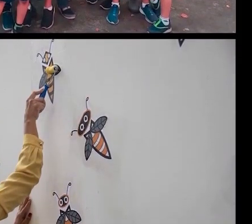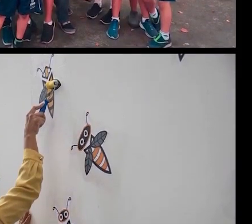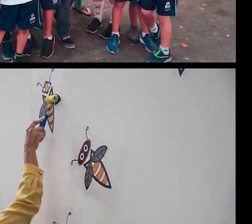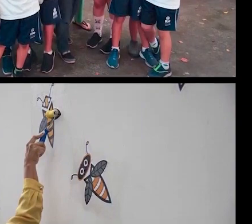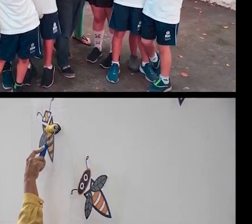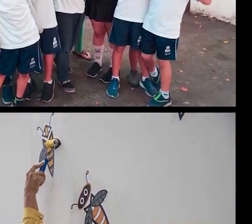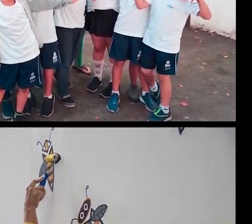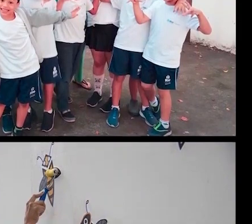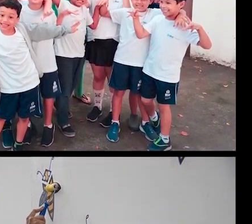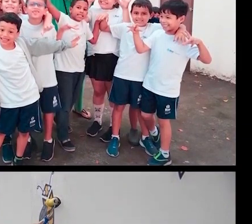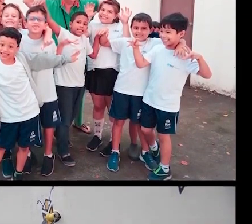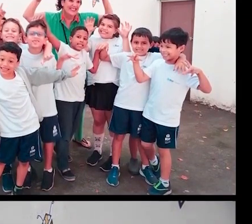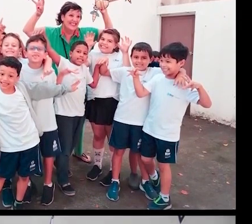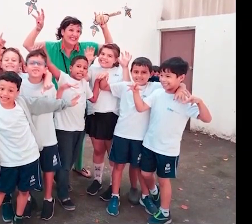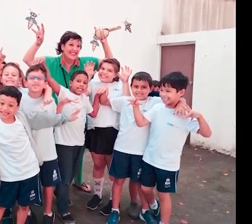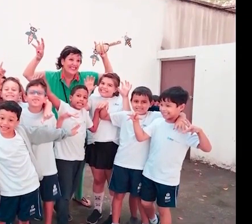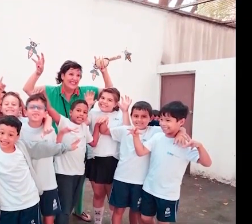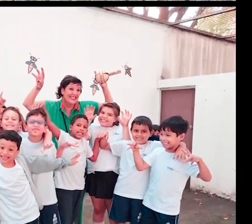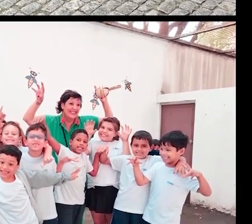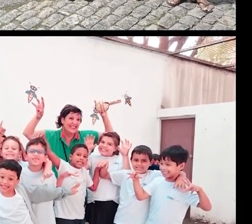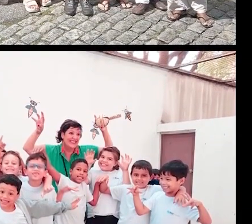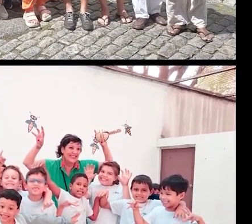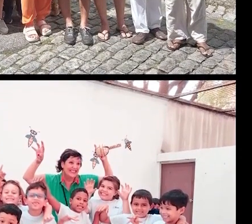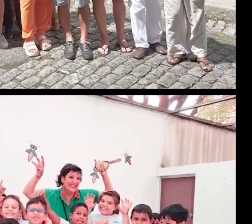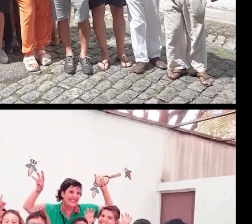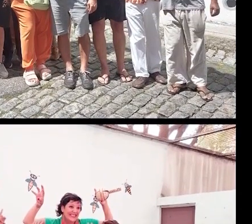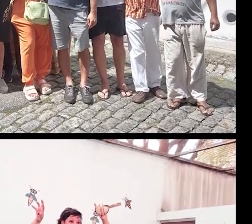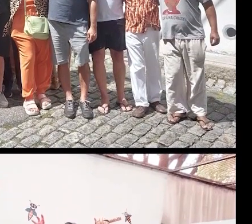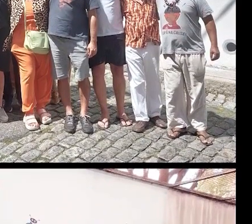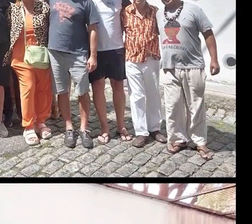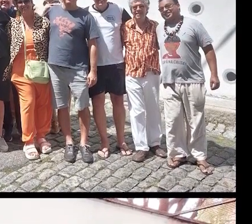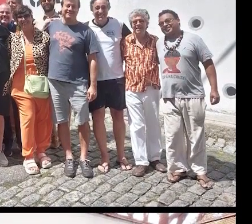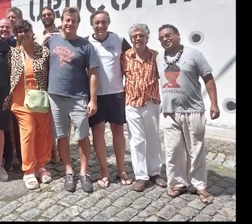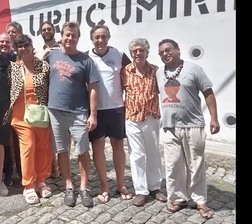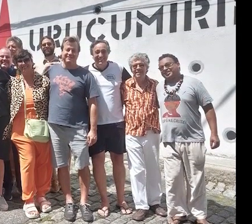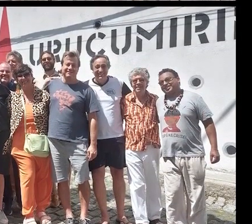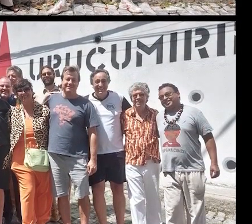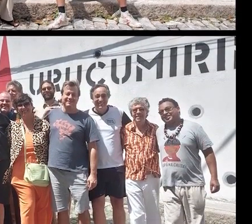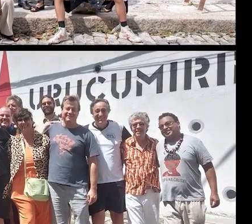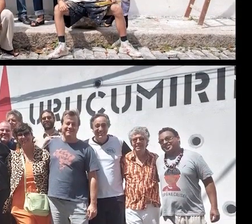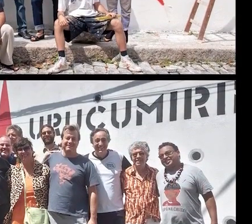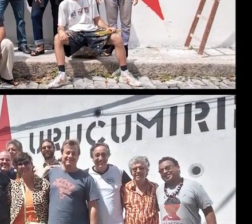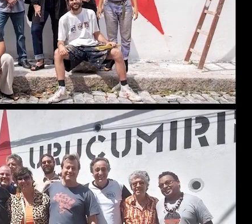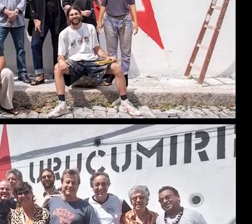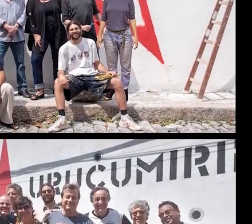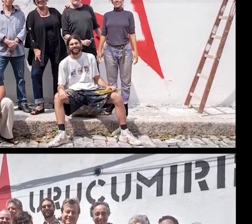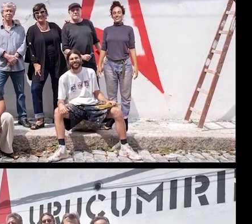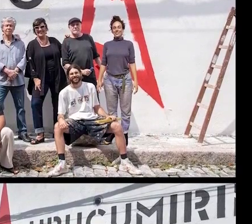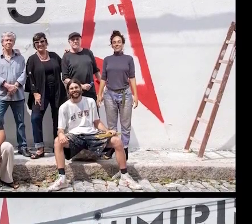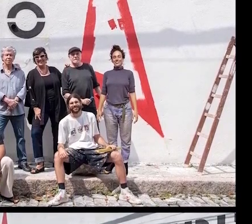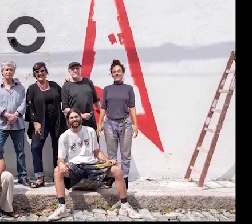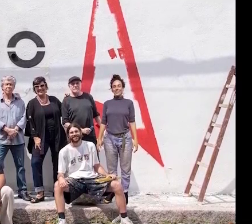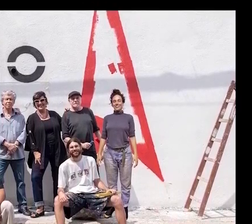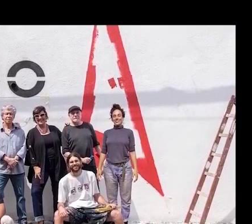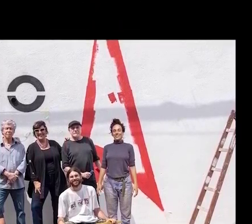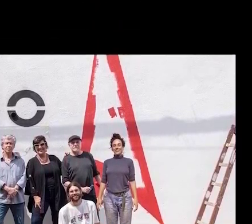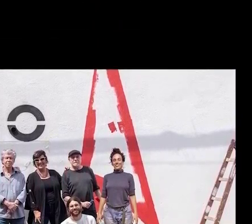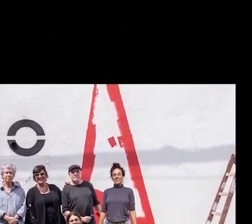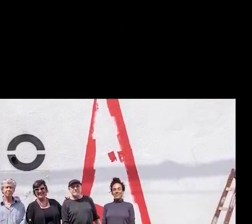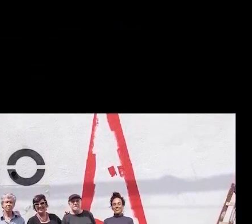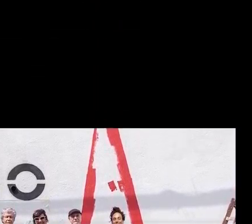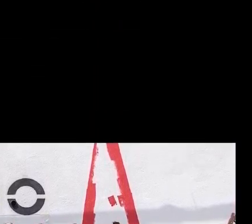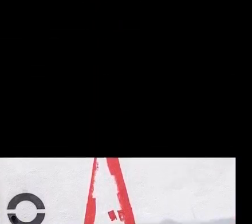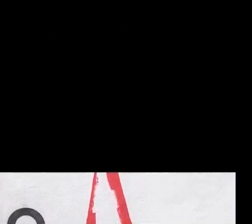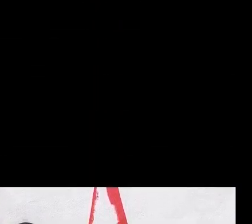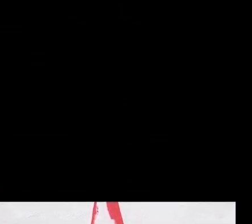Glória. Coletivo Rio Tupinambá Carioca. CIEP Tancredo Neves. Rádio Iandê. Este vídeo foi produzido pela Inspirações Ilimitadas para